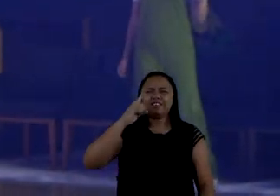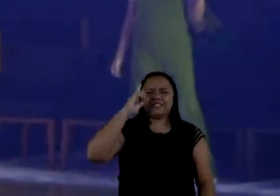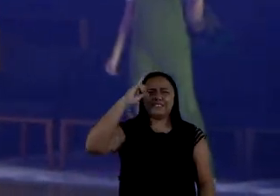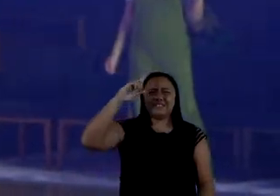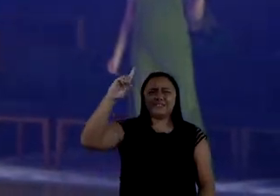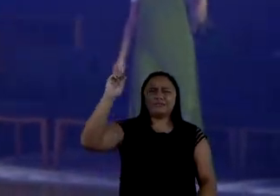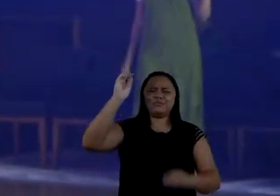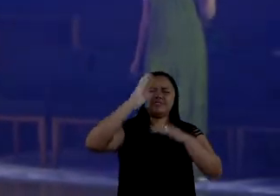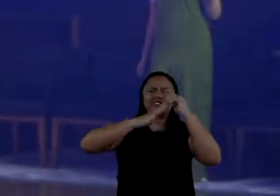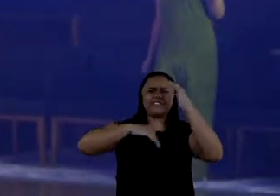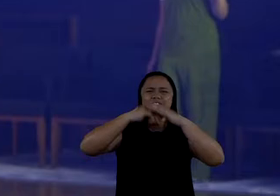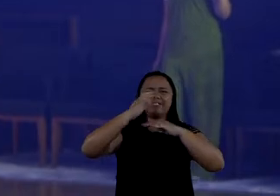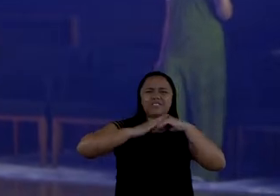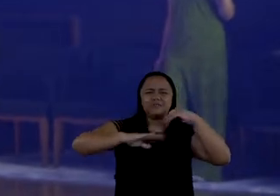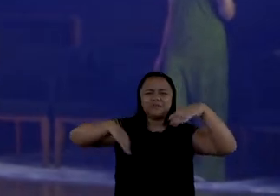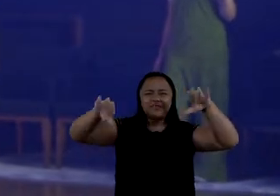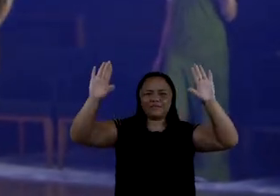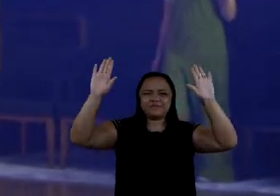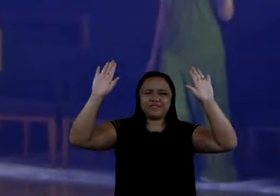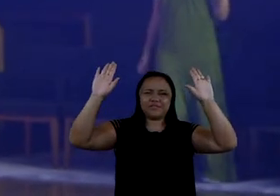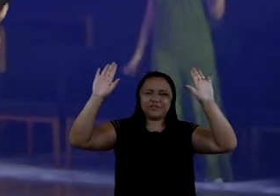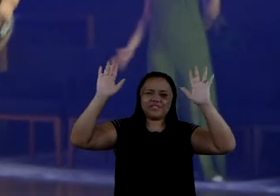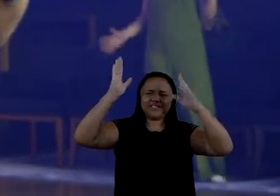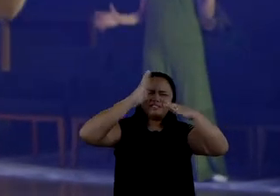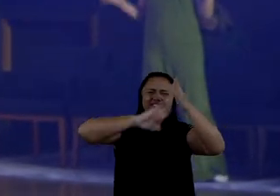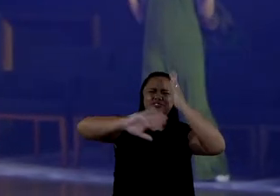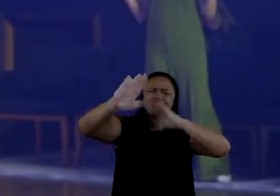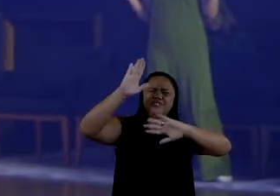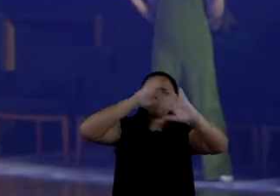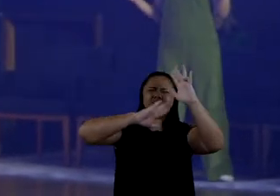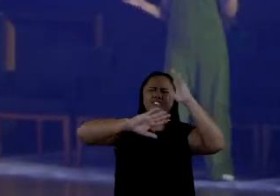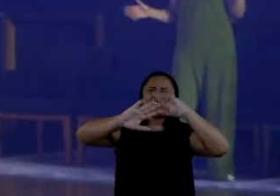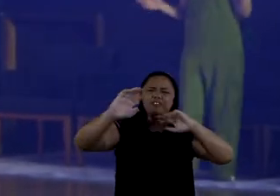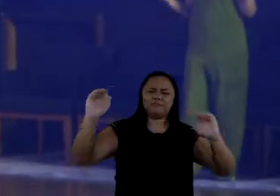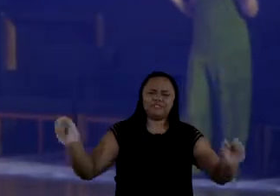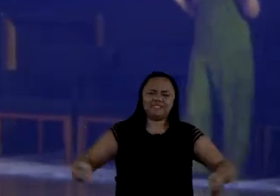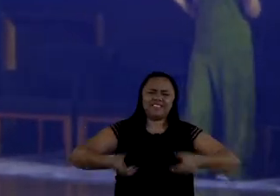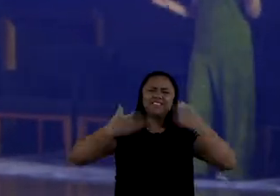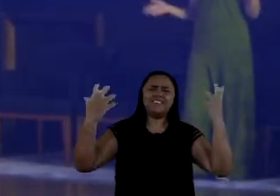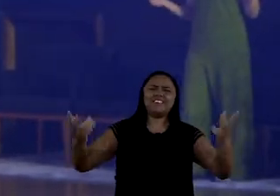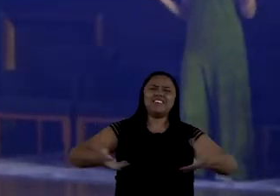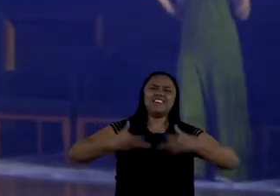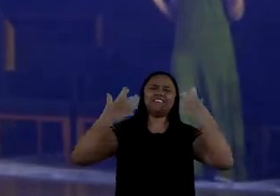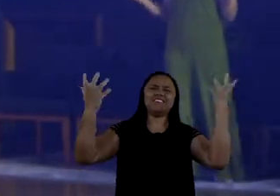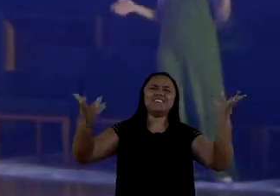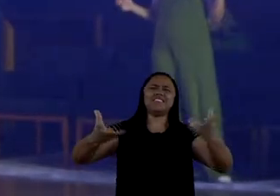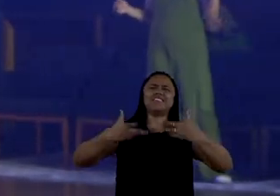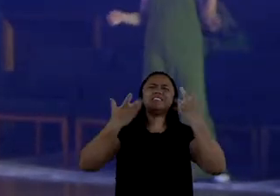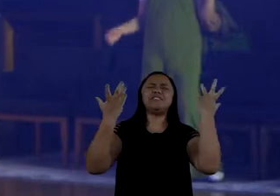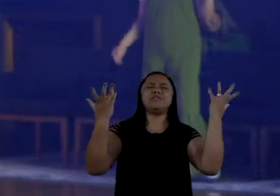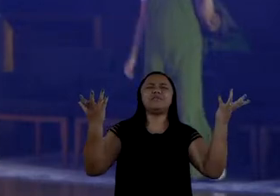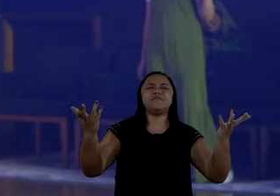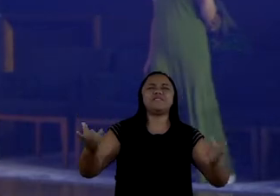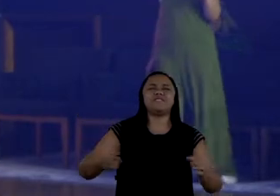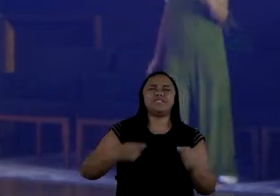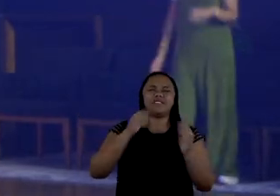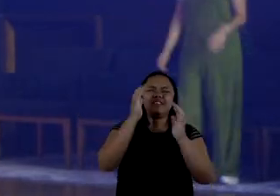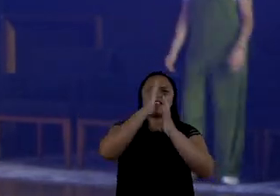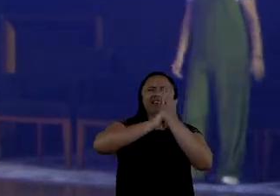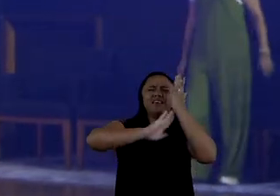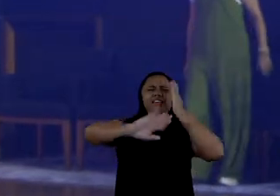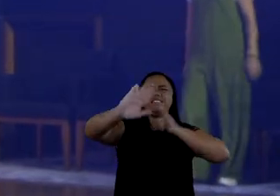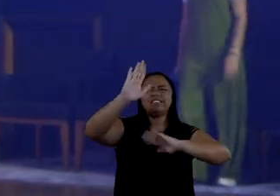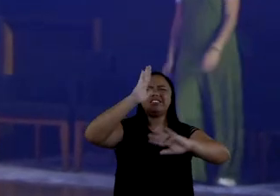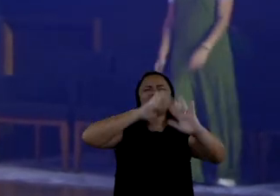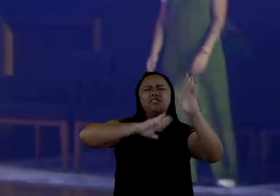Te adoramos, levantamos as mãos, te exaltamos. Se adorado, se entronizado, recebe a